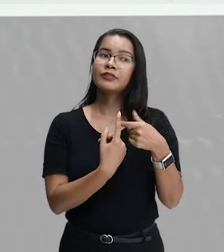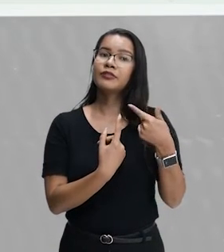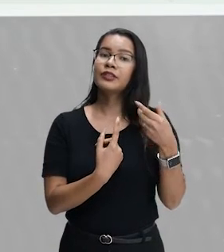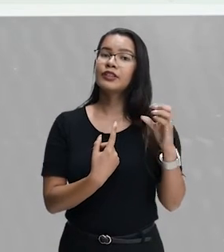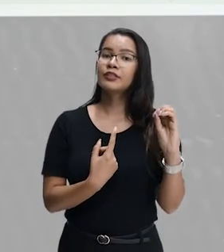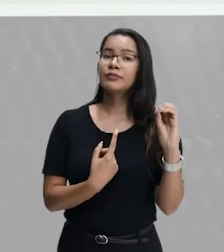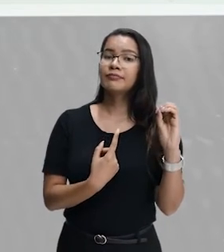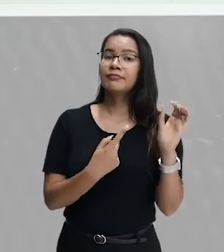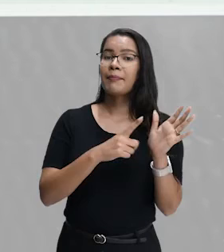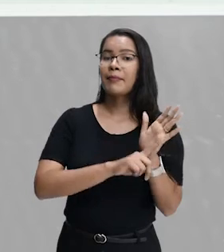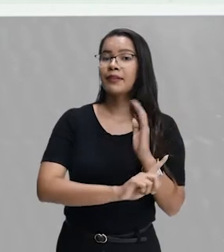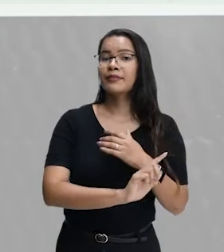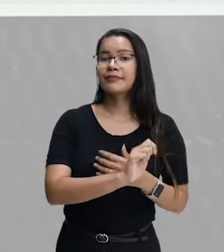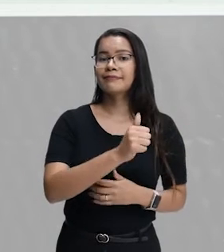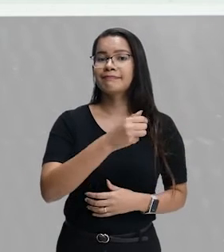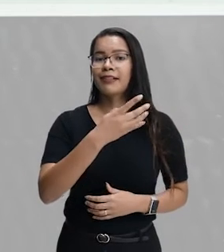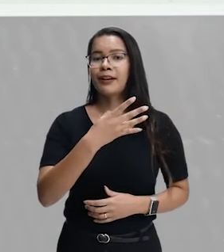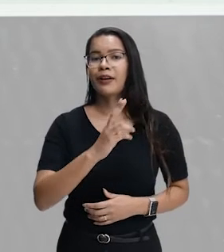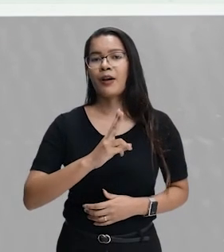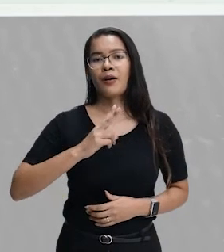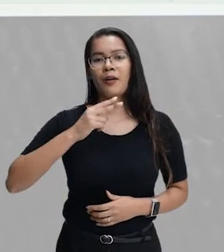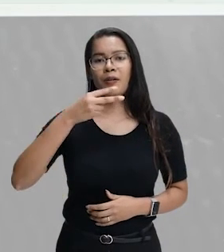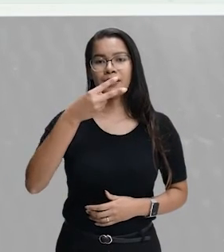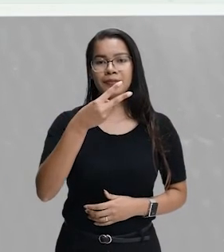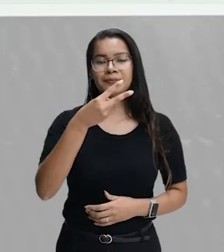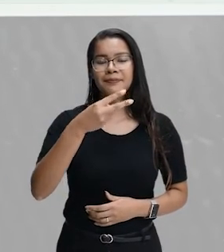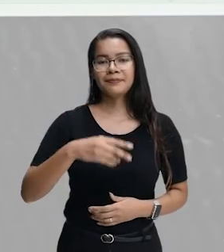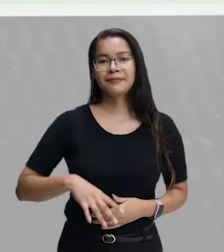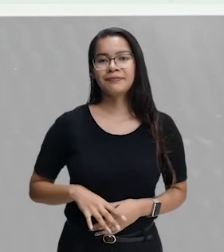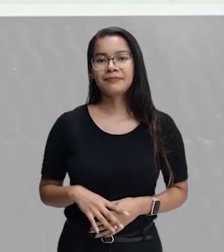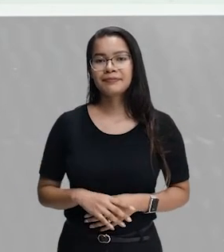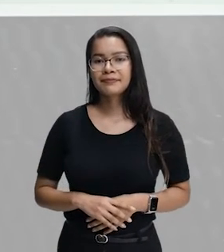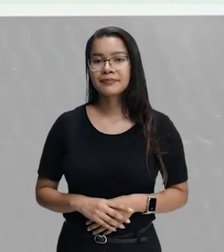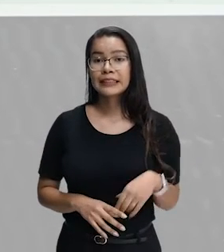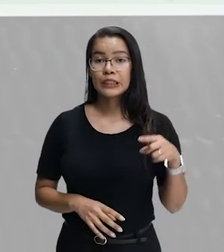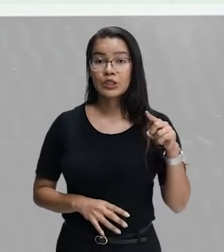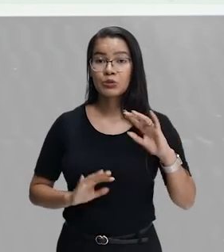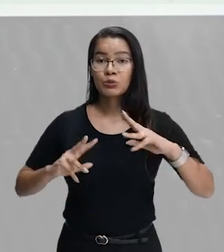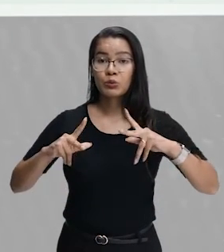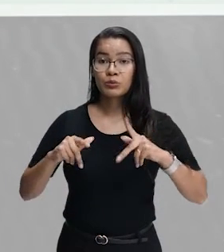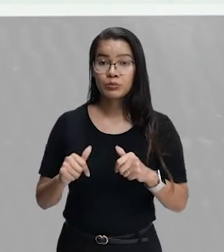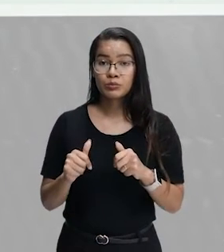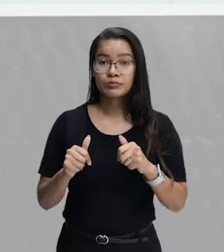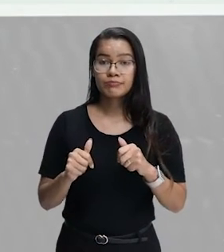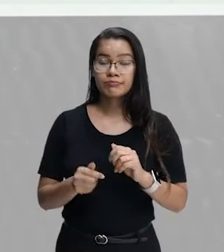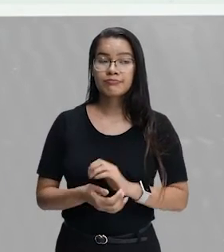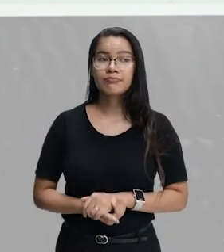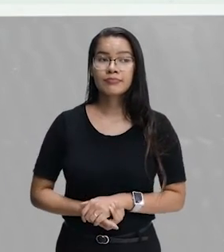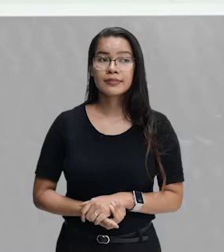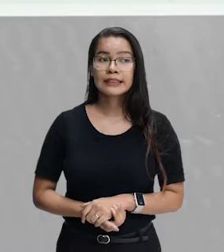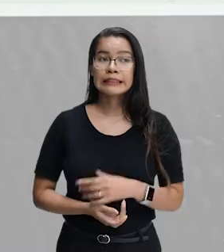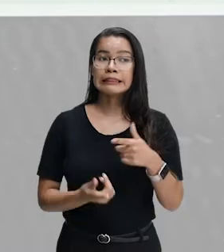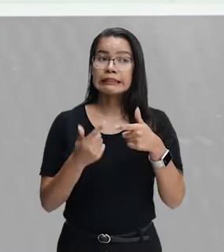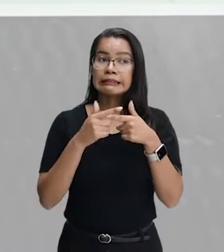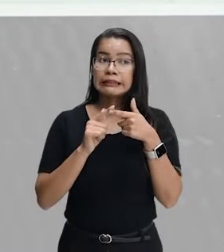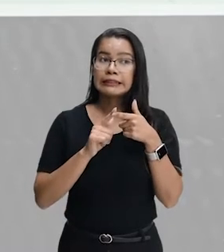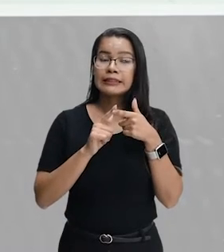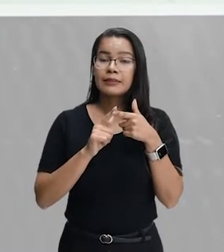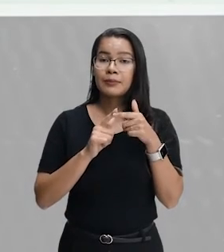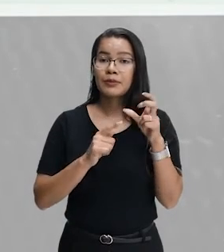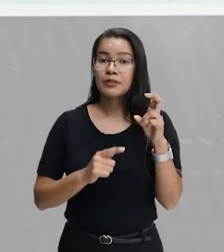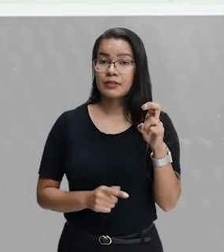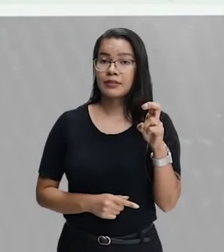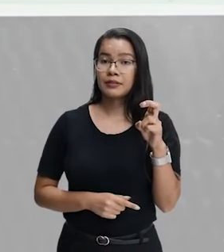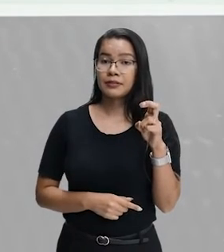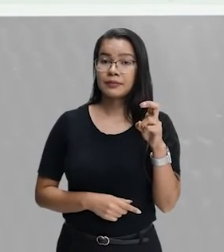20 menos 14 ao quadrado. Isso aqui tudo dividido por